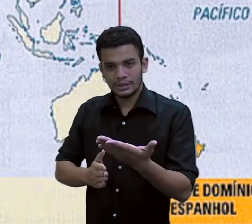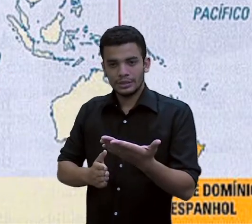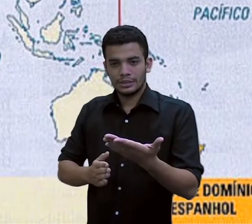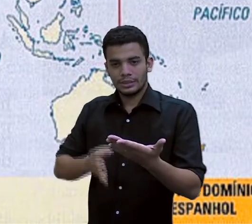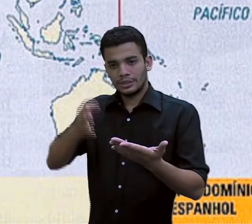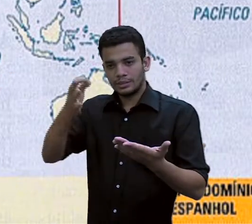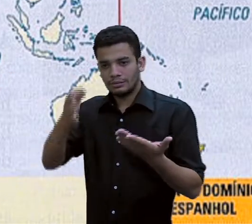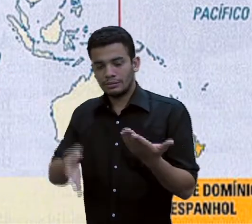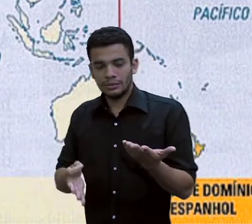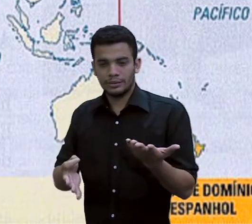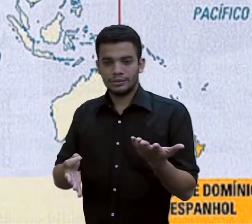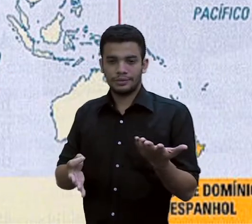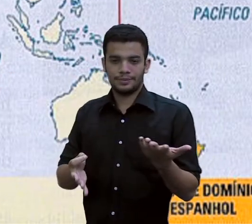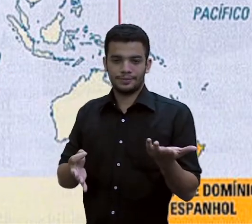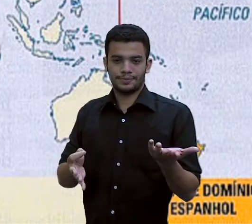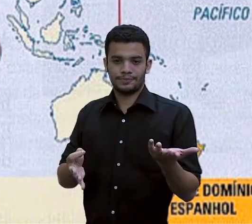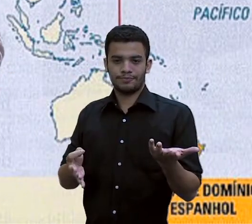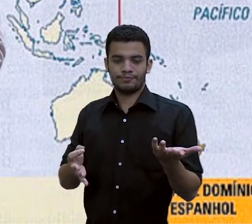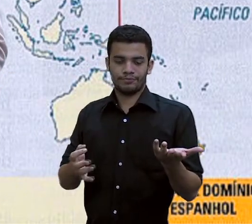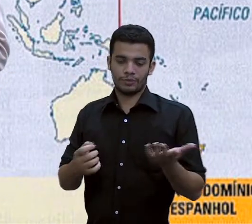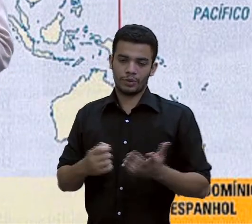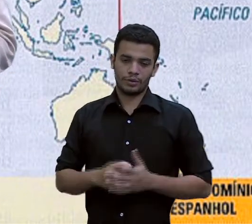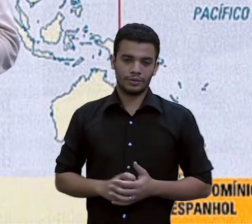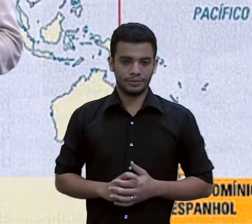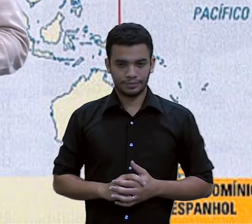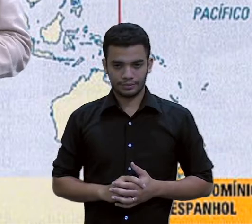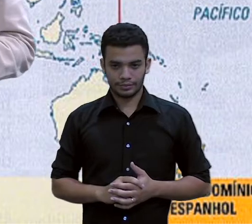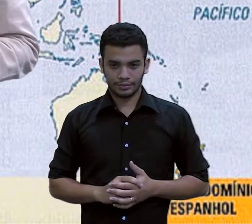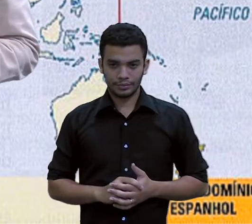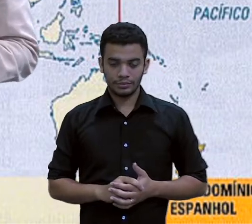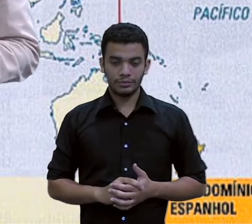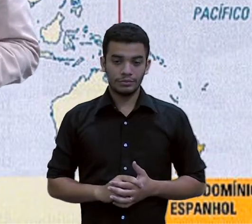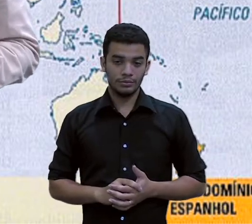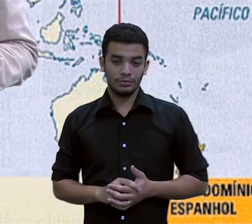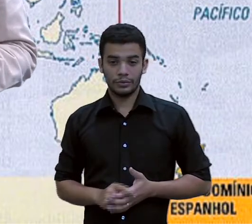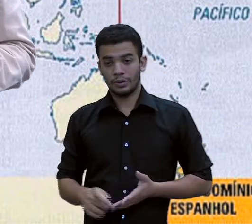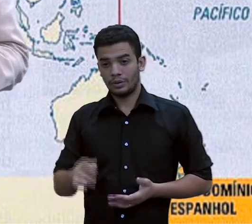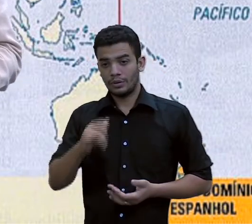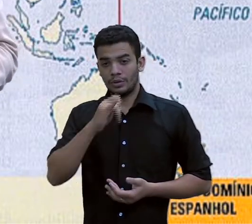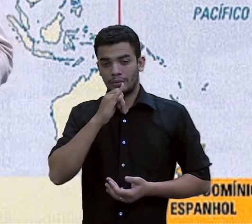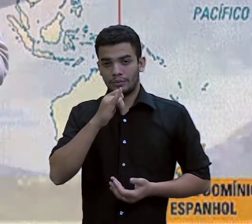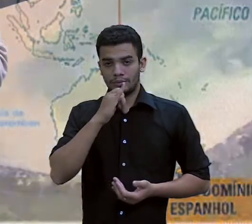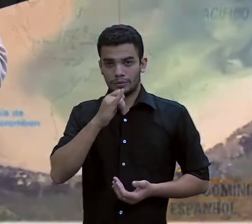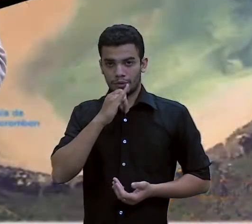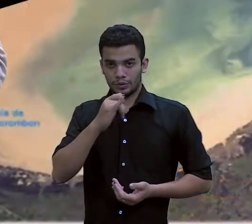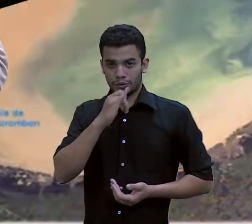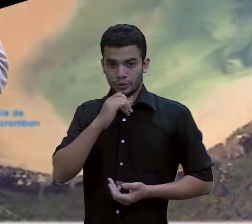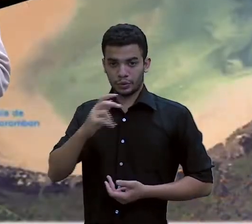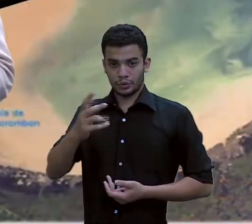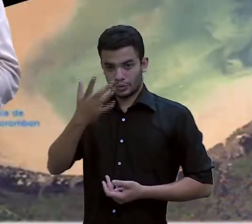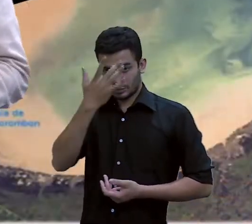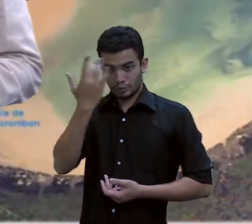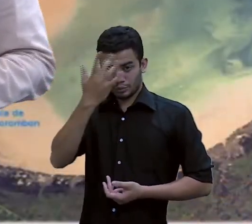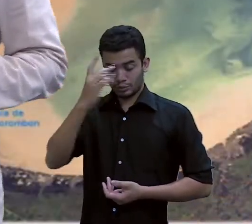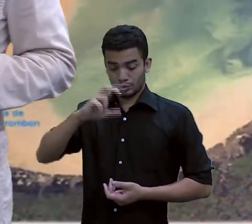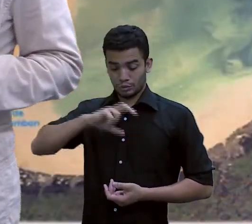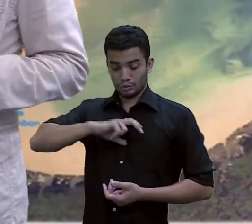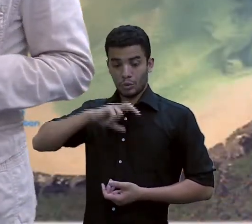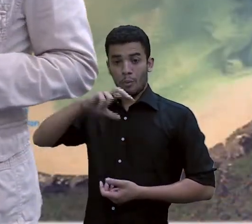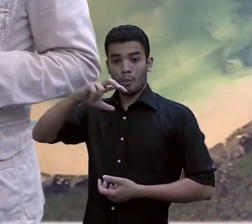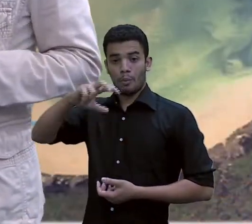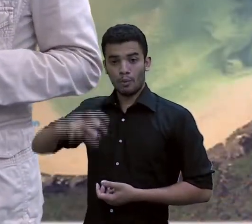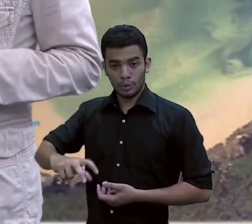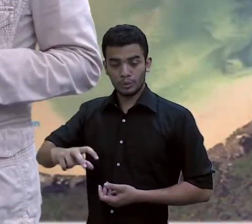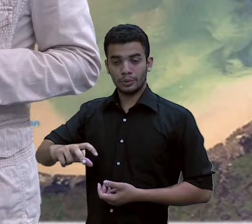para os espanhóis, ela passava por Cananéia. Os portugueses foram os primeiros a navegar pelo estuário em